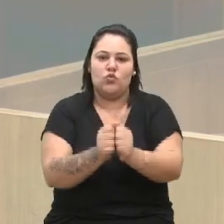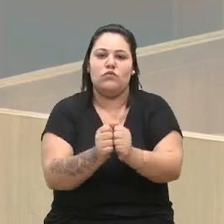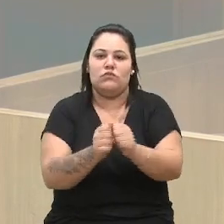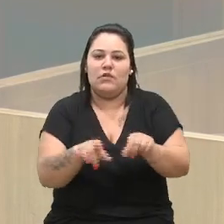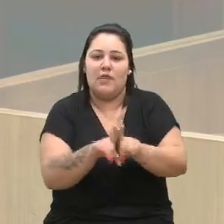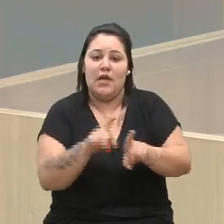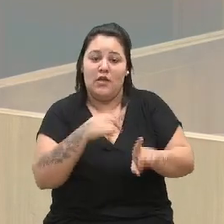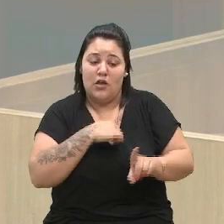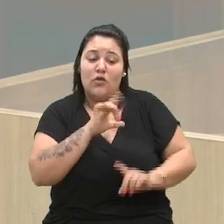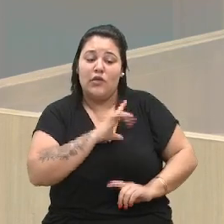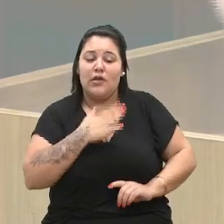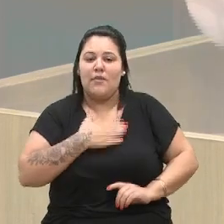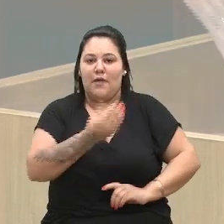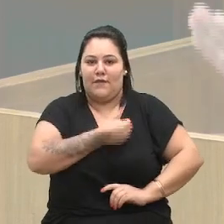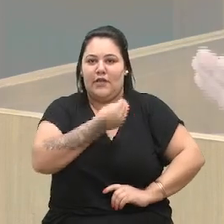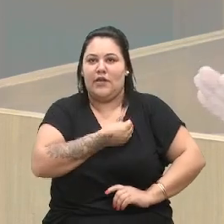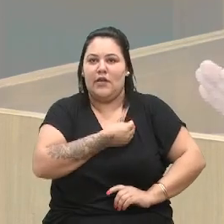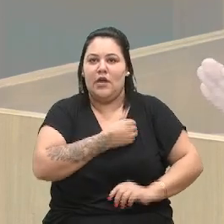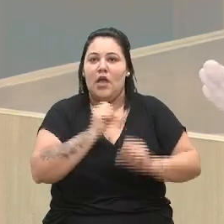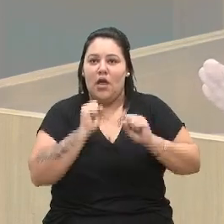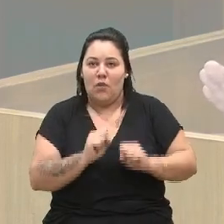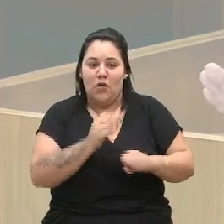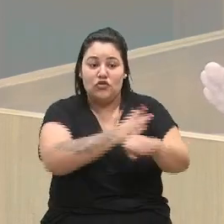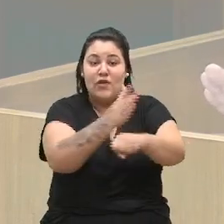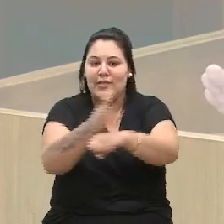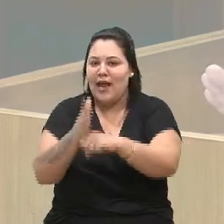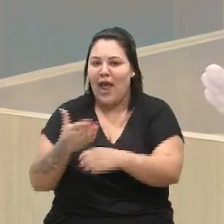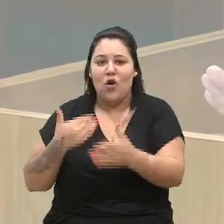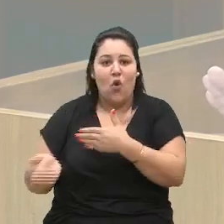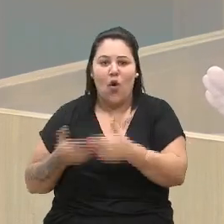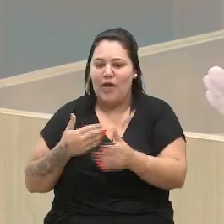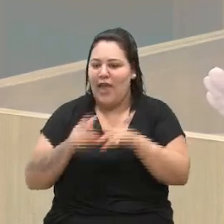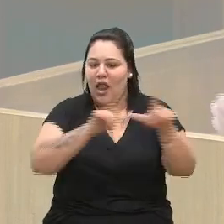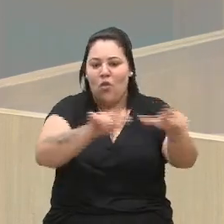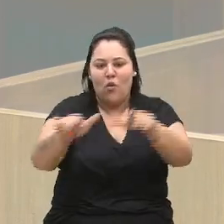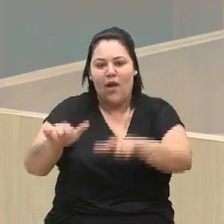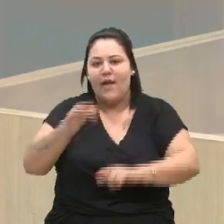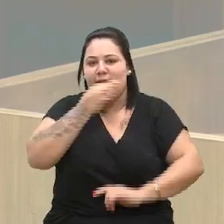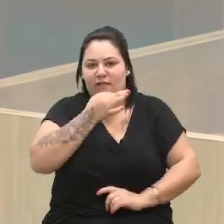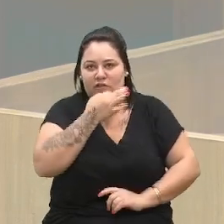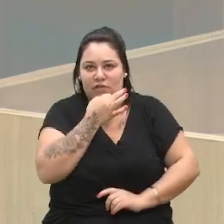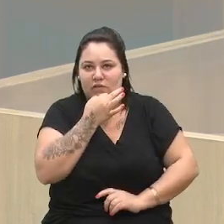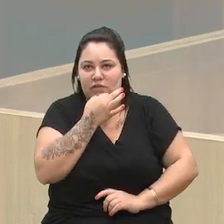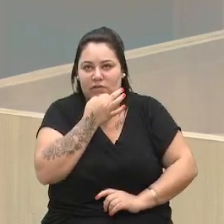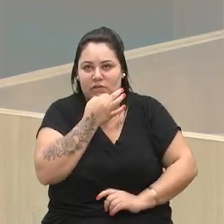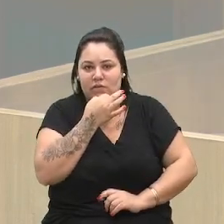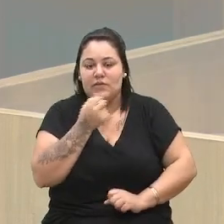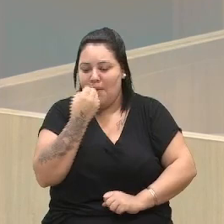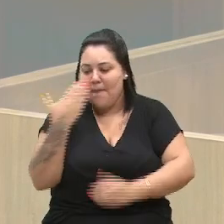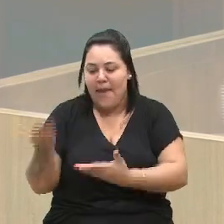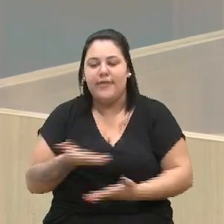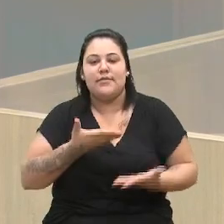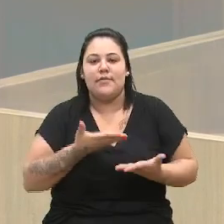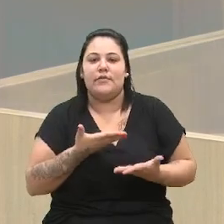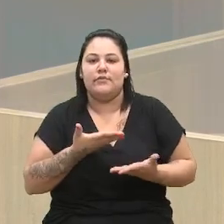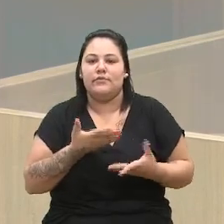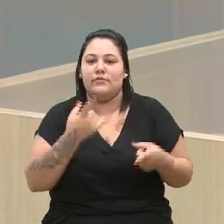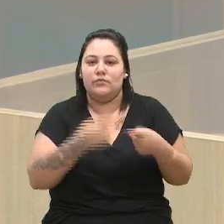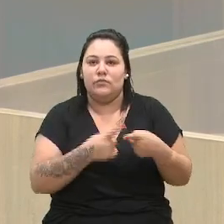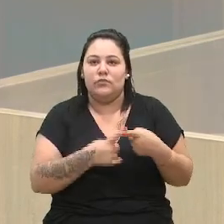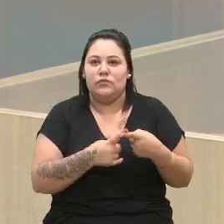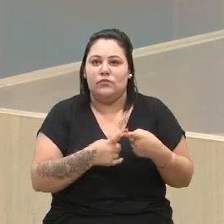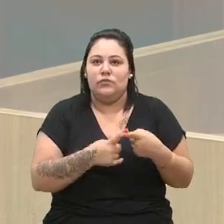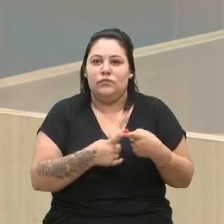minha vida é que eu posso chegar em qualquer lugar desses 4 cantos de Caxias e a gente poder ser bem recebido. Porque a gente pode